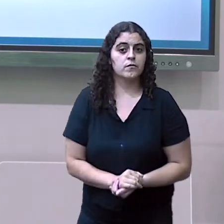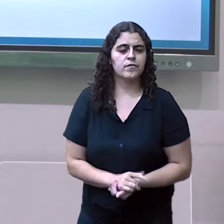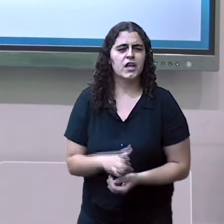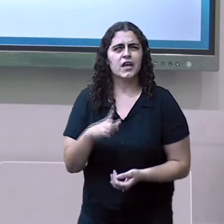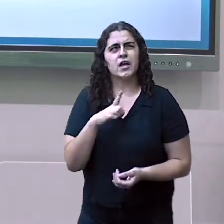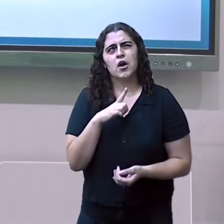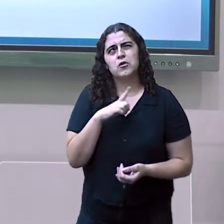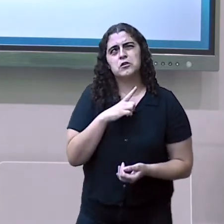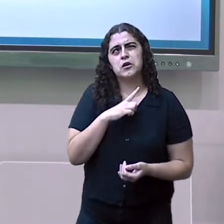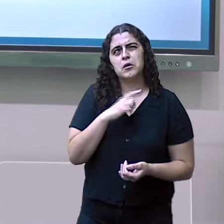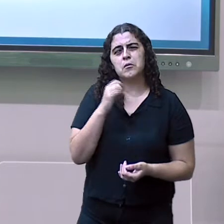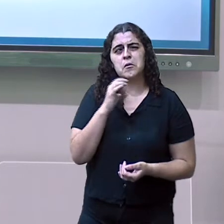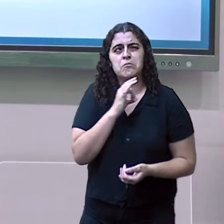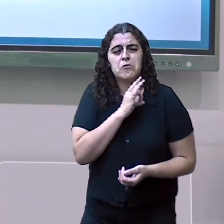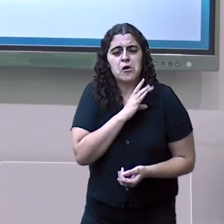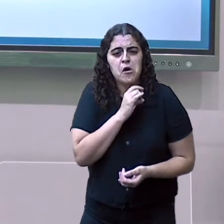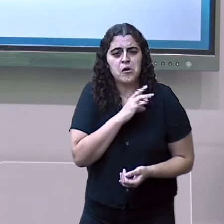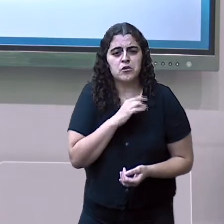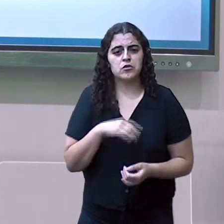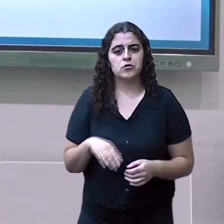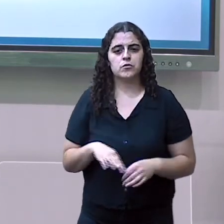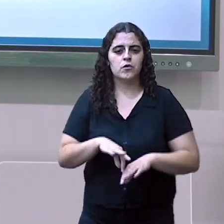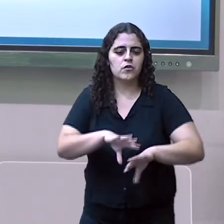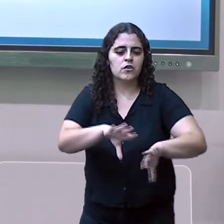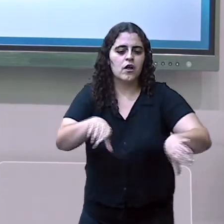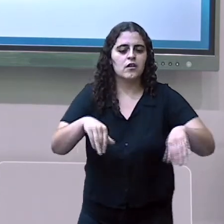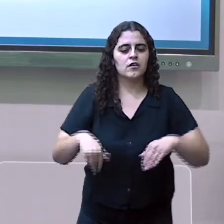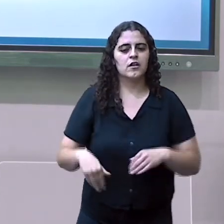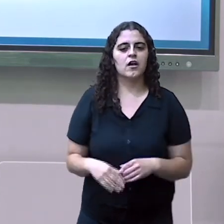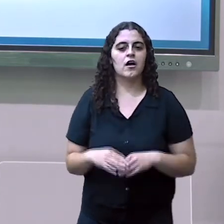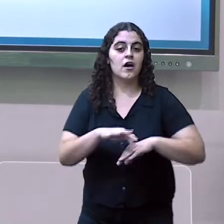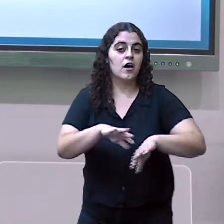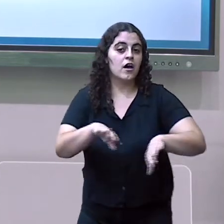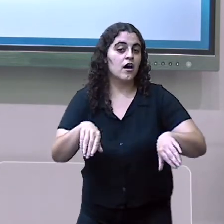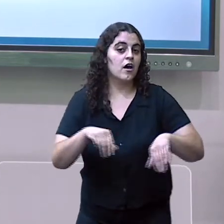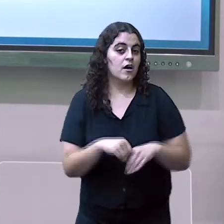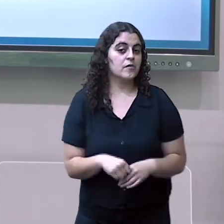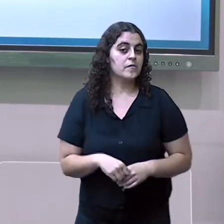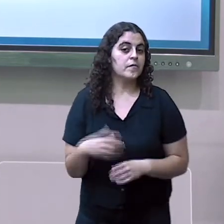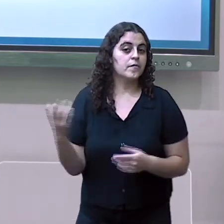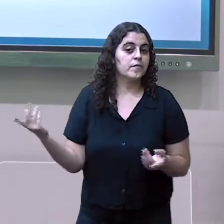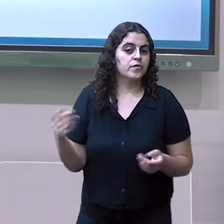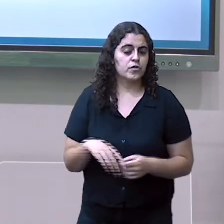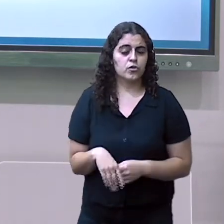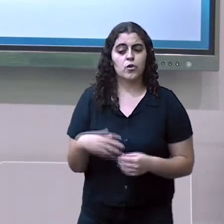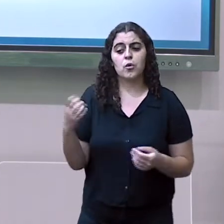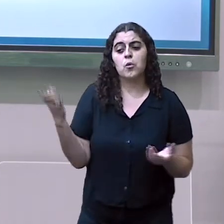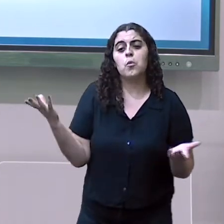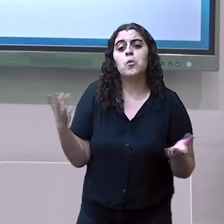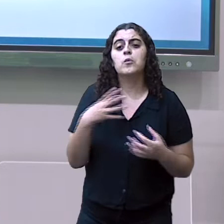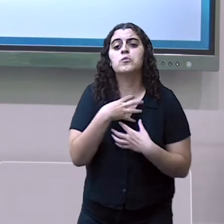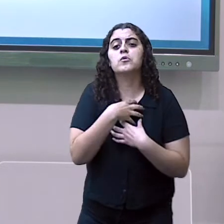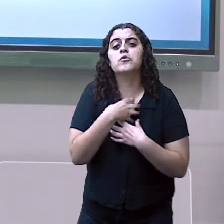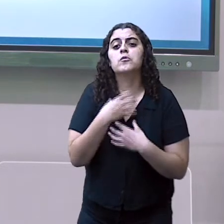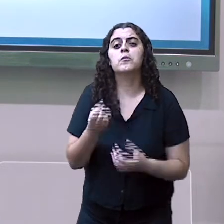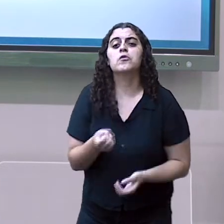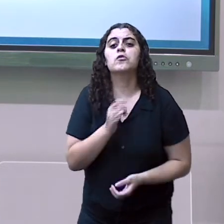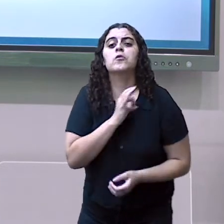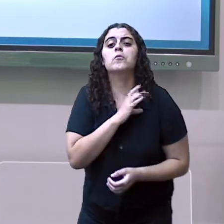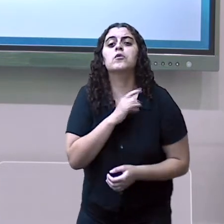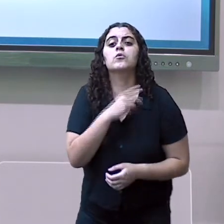Tem medo de nadar no rio? Tem medo de água? Tem medo de escuro? Qual o seu